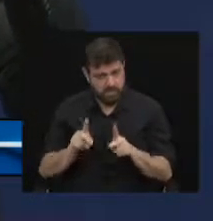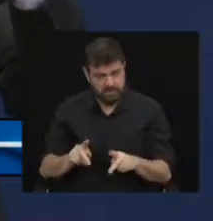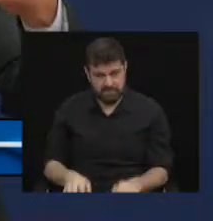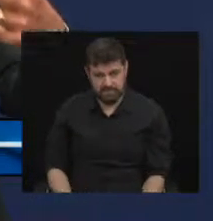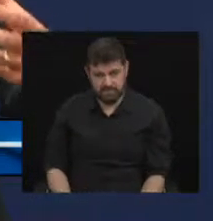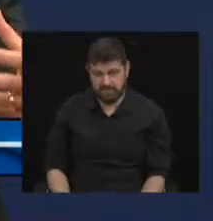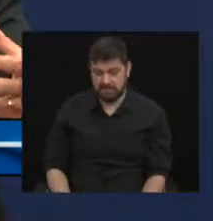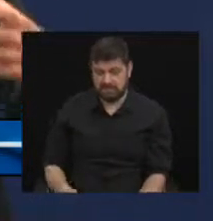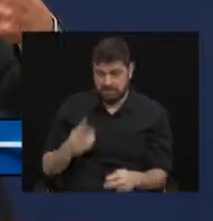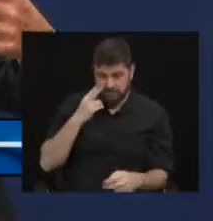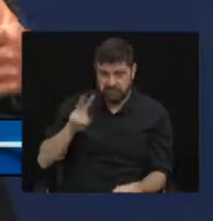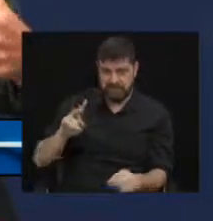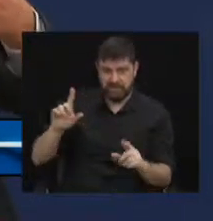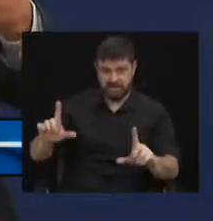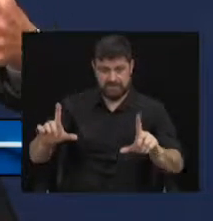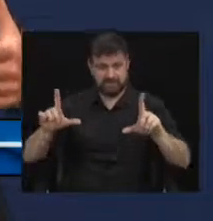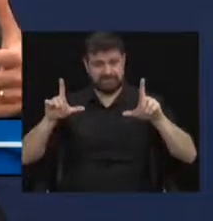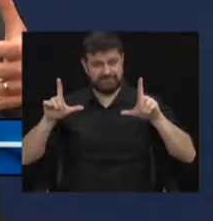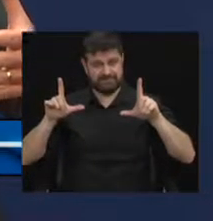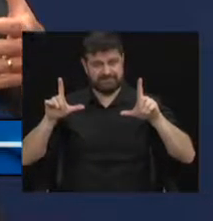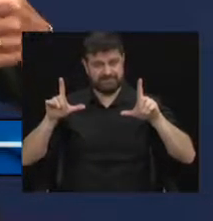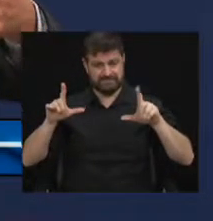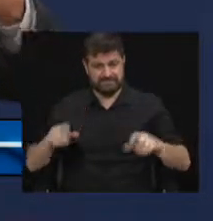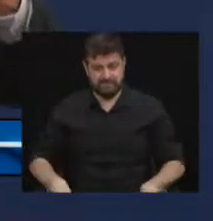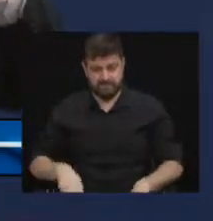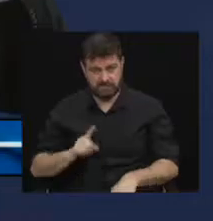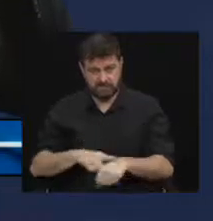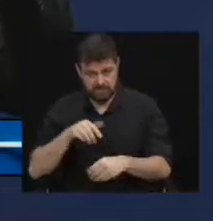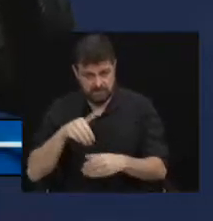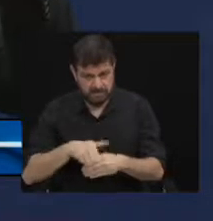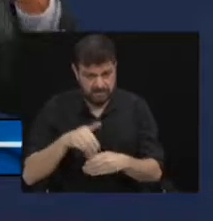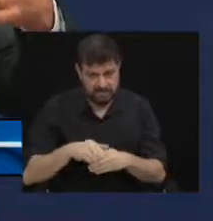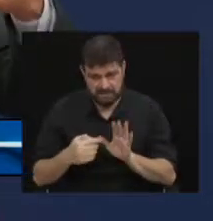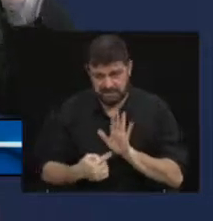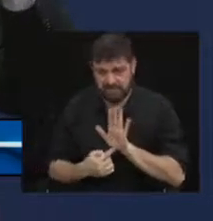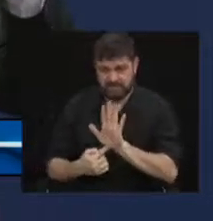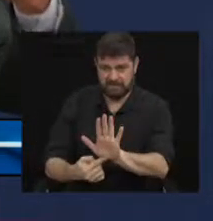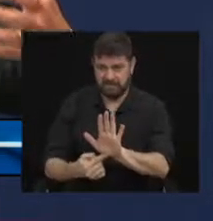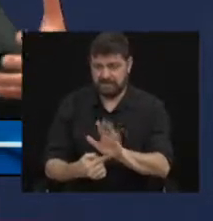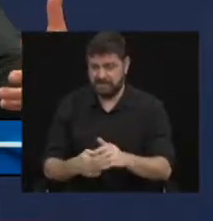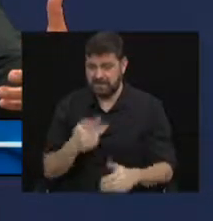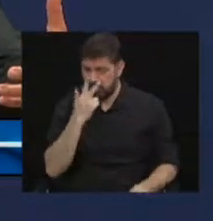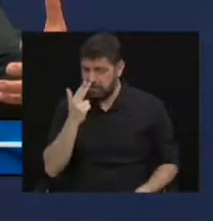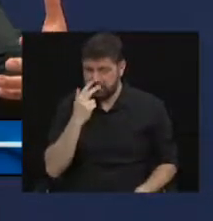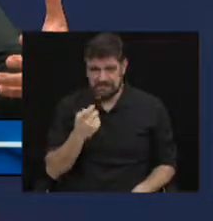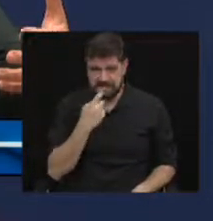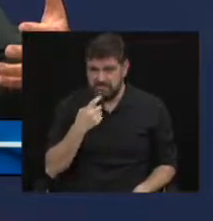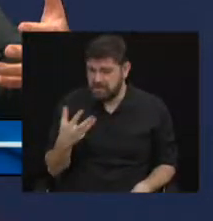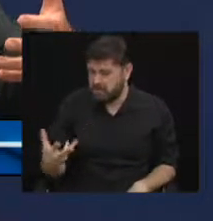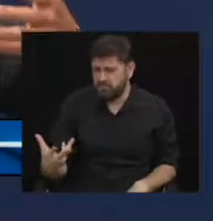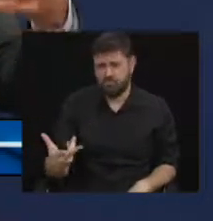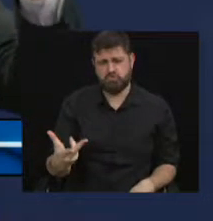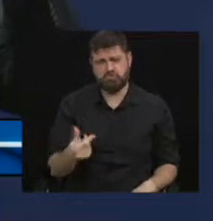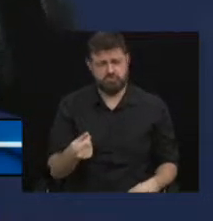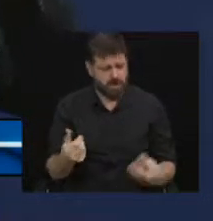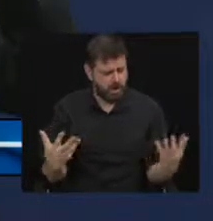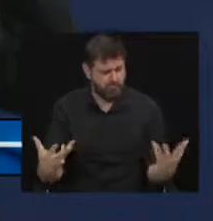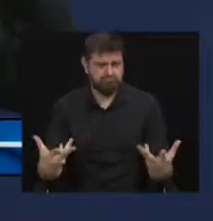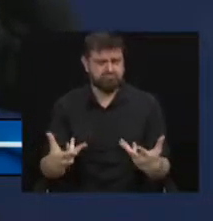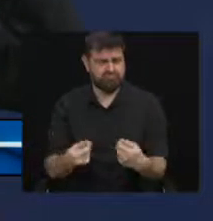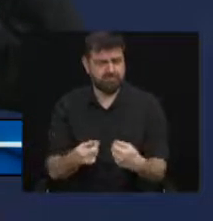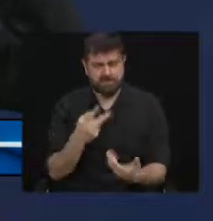falta remédios, não há muitas vezes sequer o material para poder fazer uma sutura de